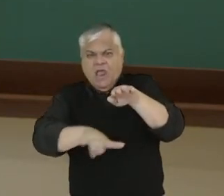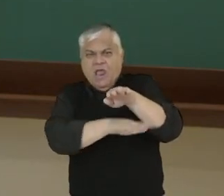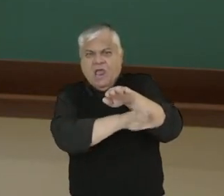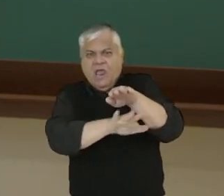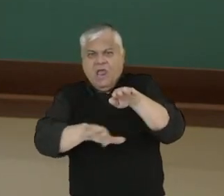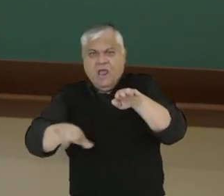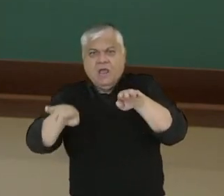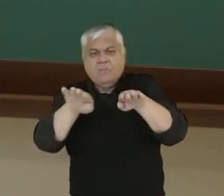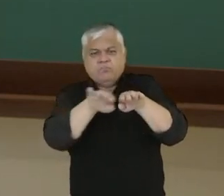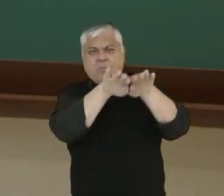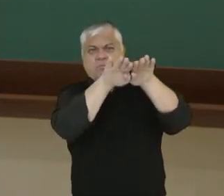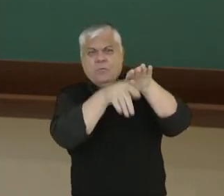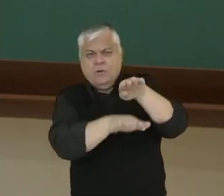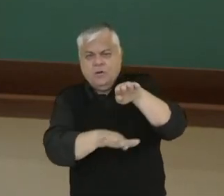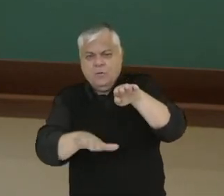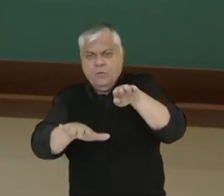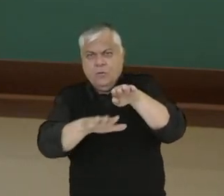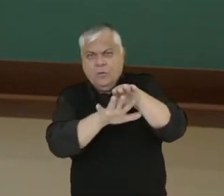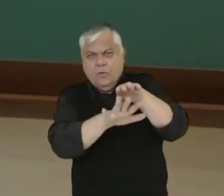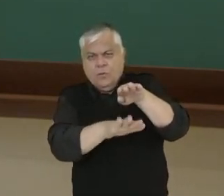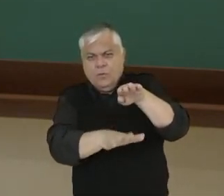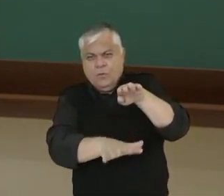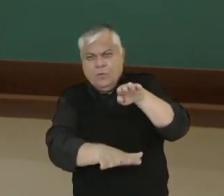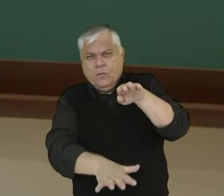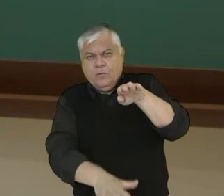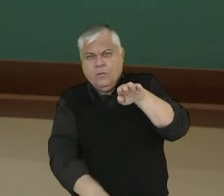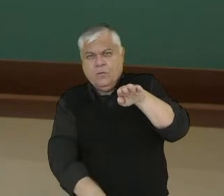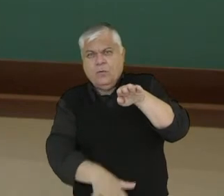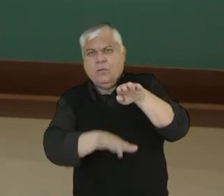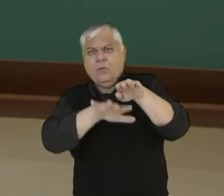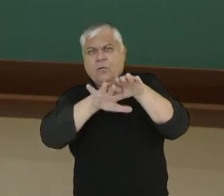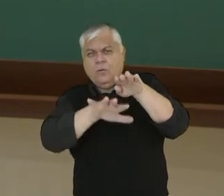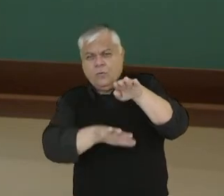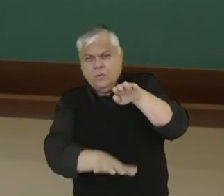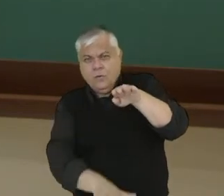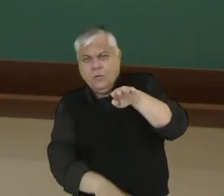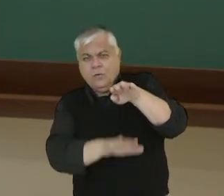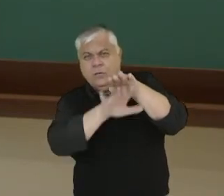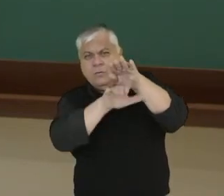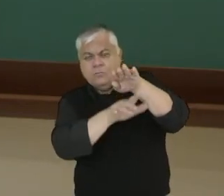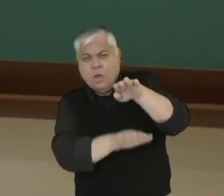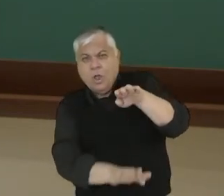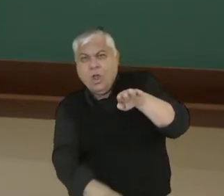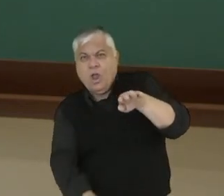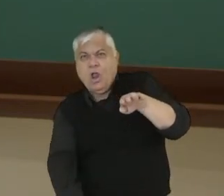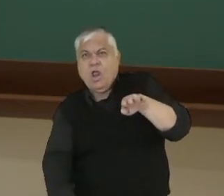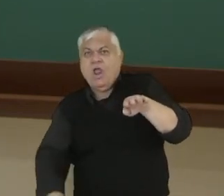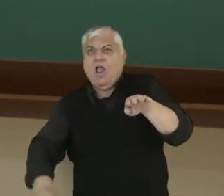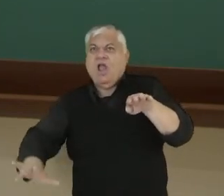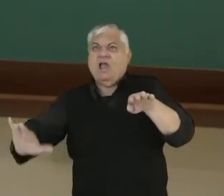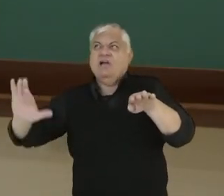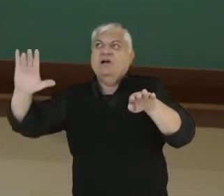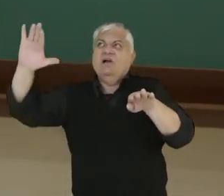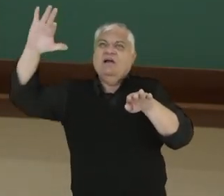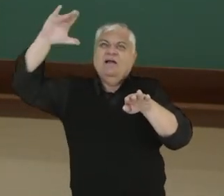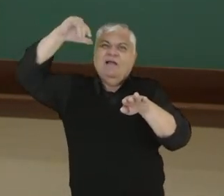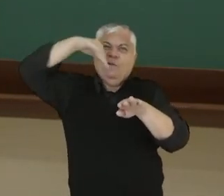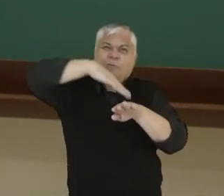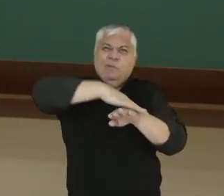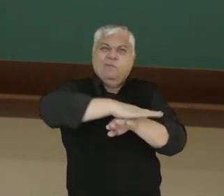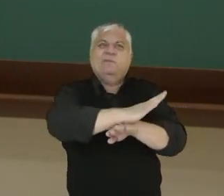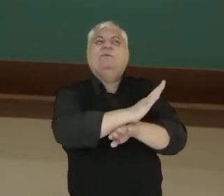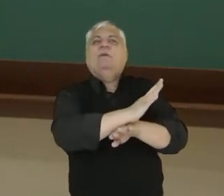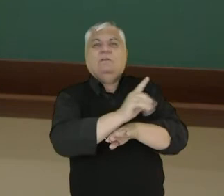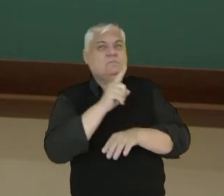essa perturbação você provoca mas grandes ondas, o que nós chamamos de tsunami. É claro, né, pessoal, isso